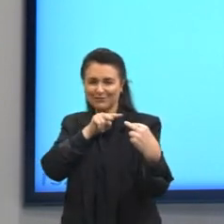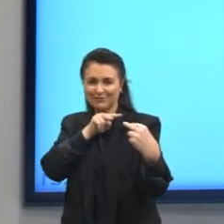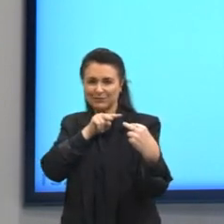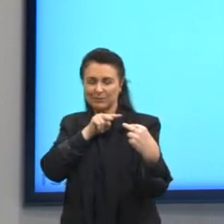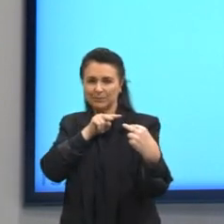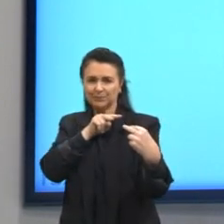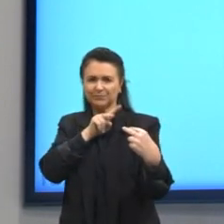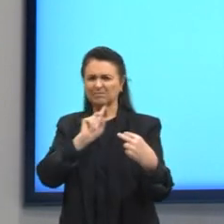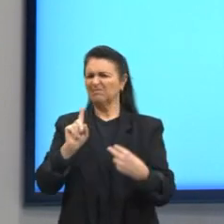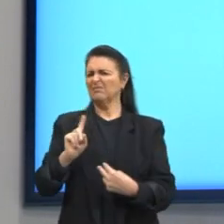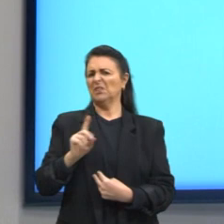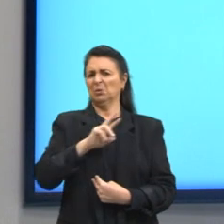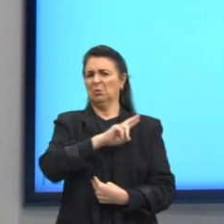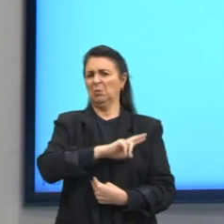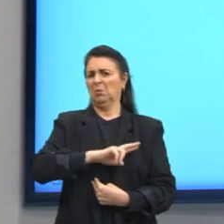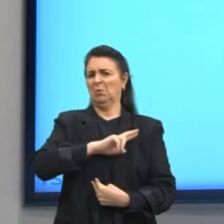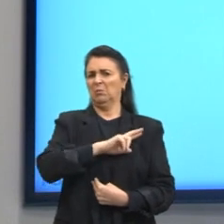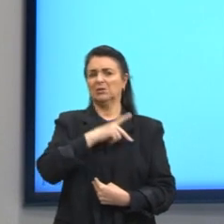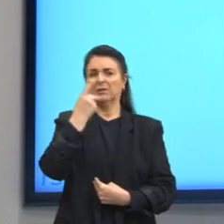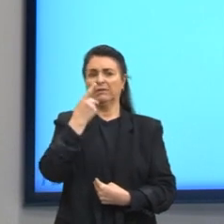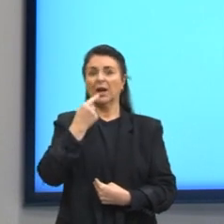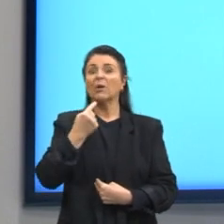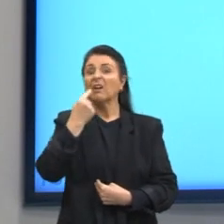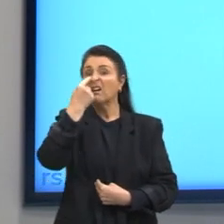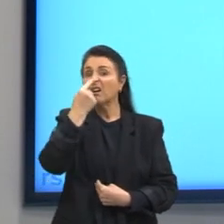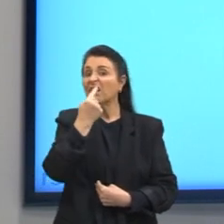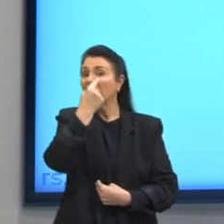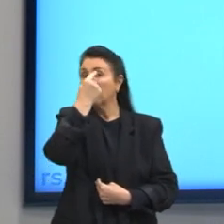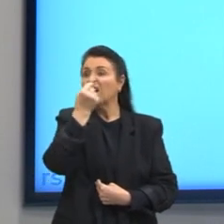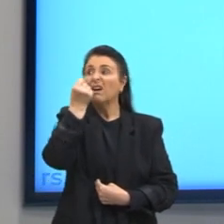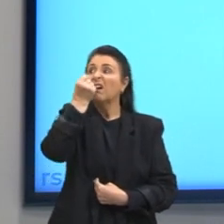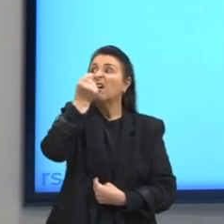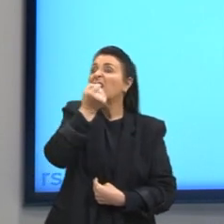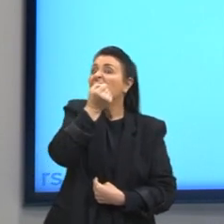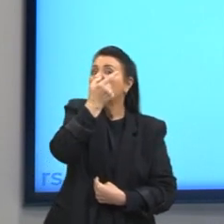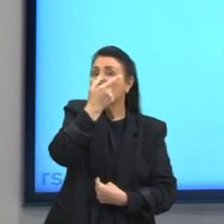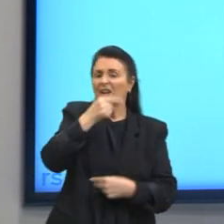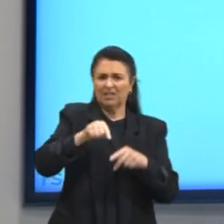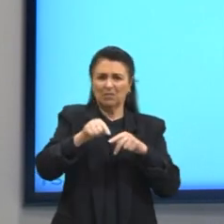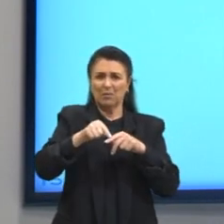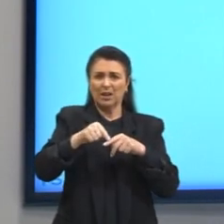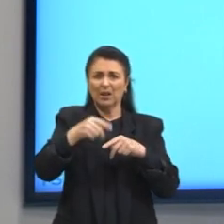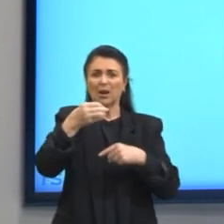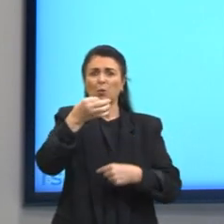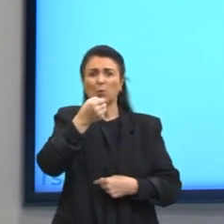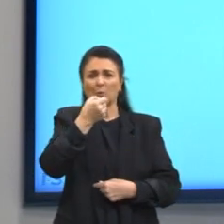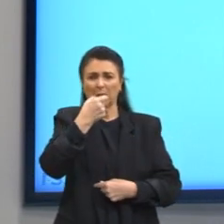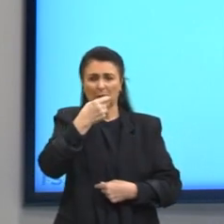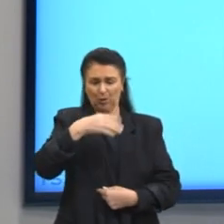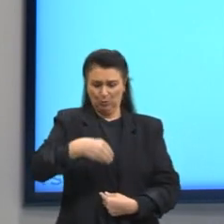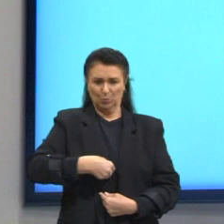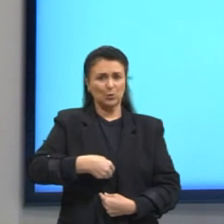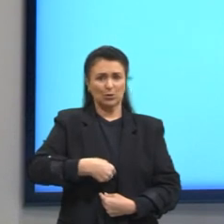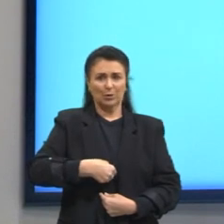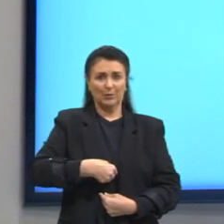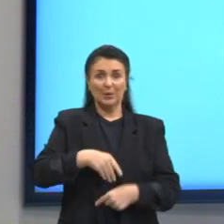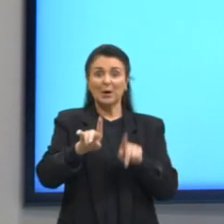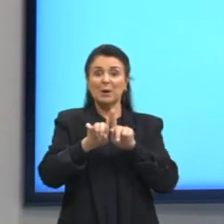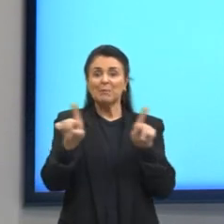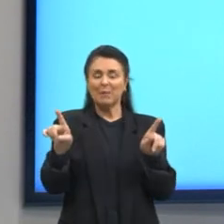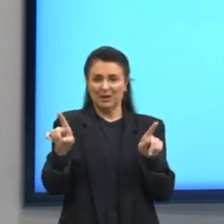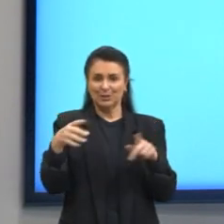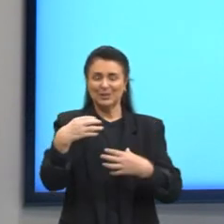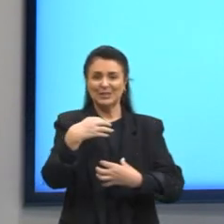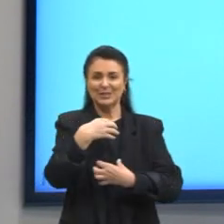tão assim romântico falaram descongestionante nasal nenhuma chassi do que o estômago mas aqui além